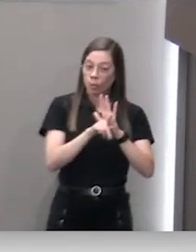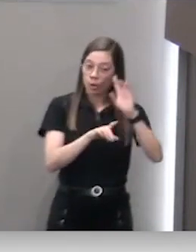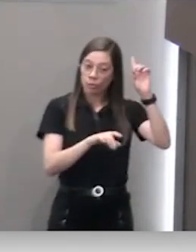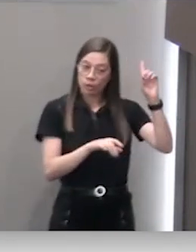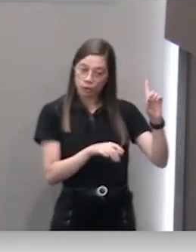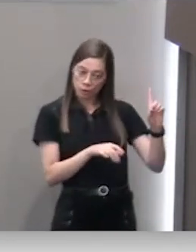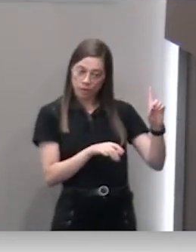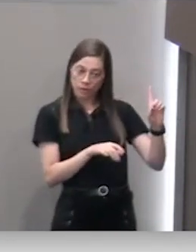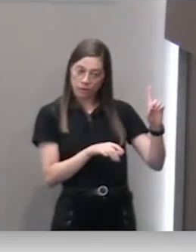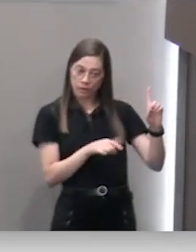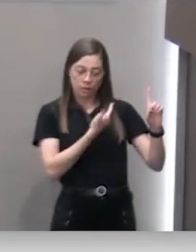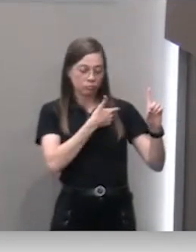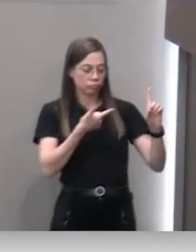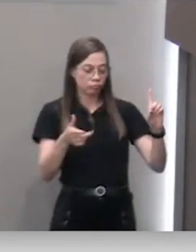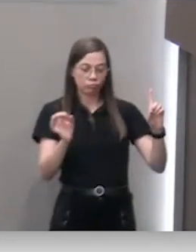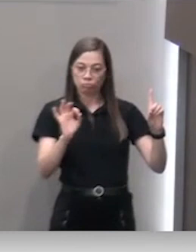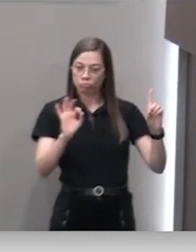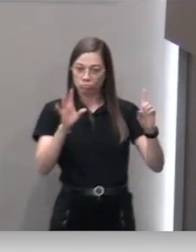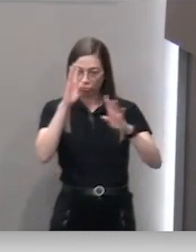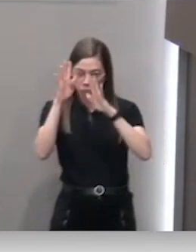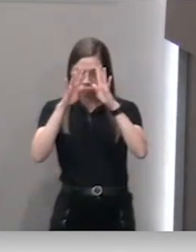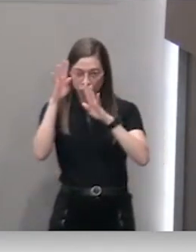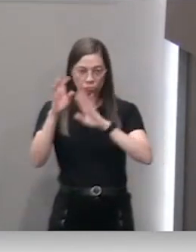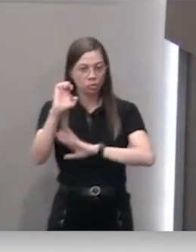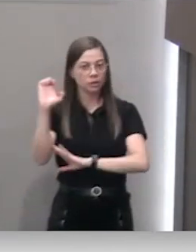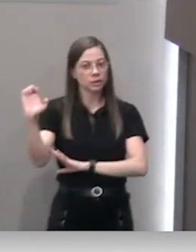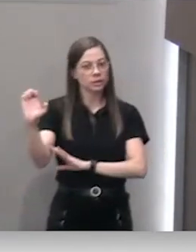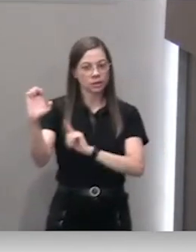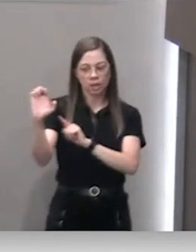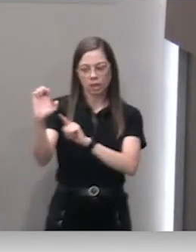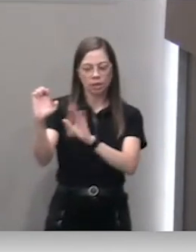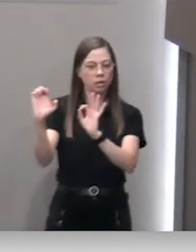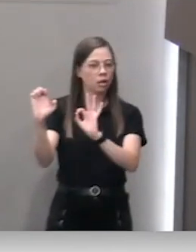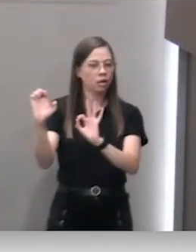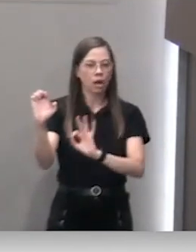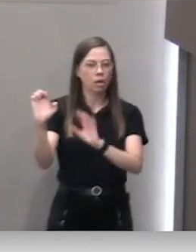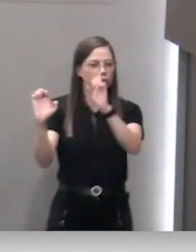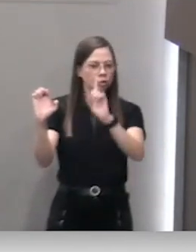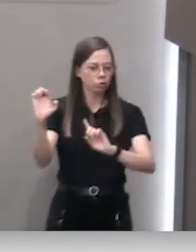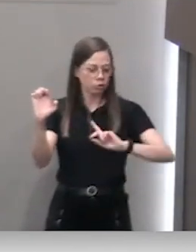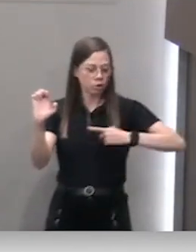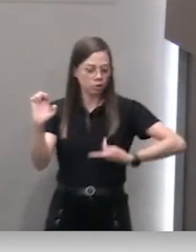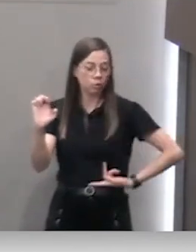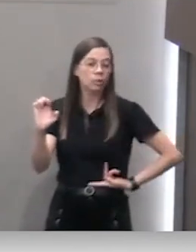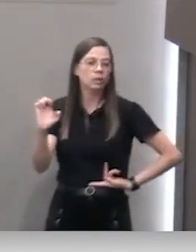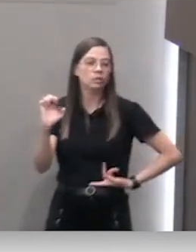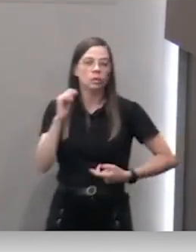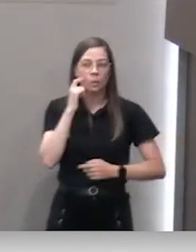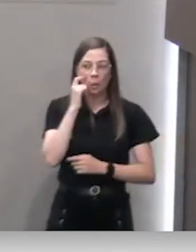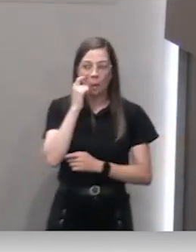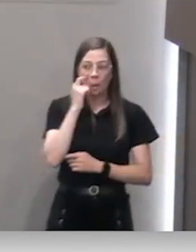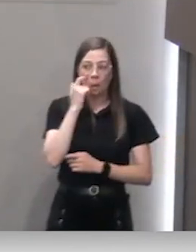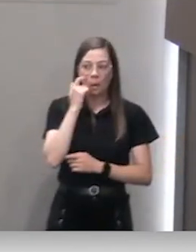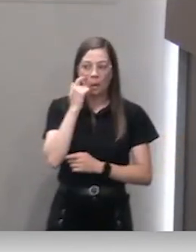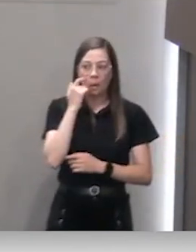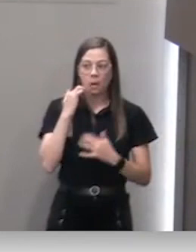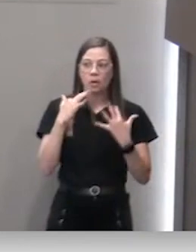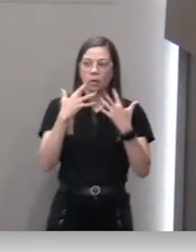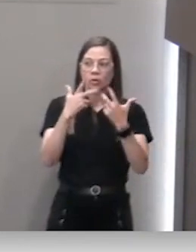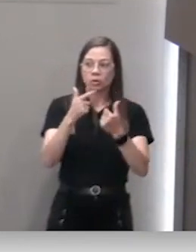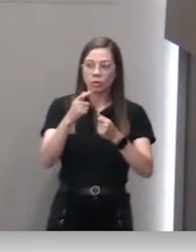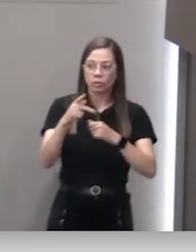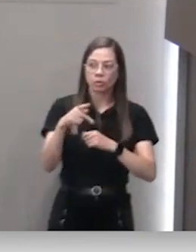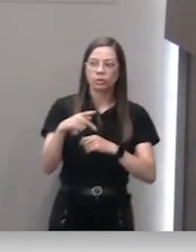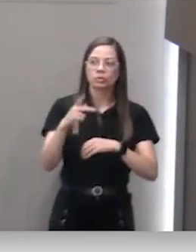Não há nenhuma invenção da esquerda em nenhum direito humano. Todos os